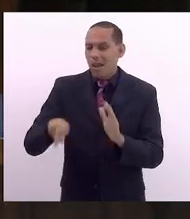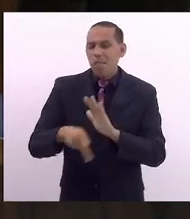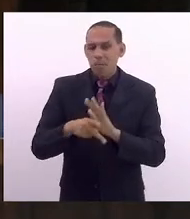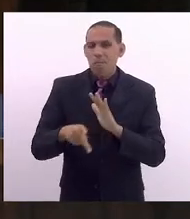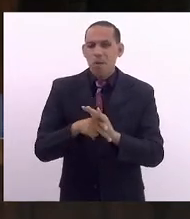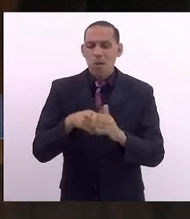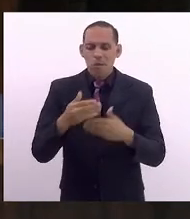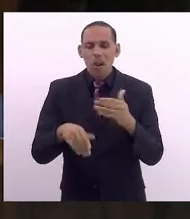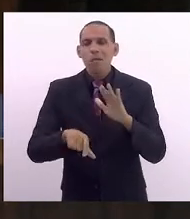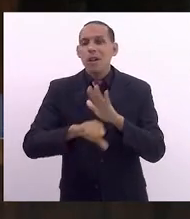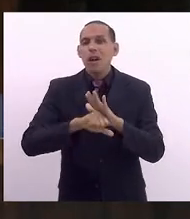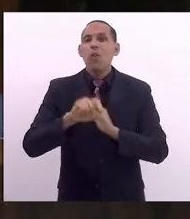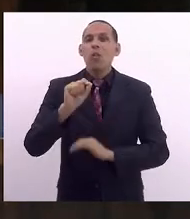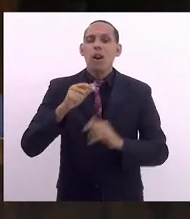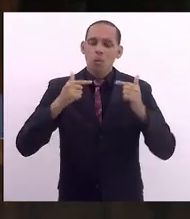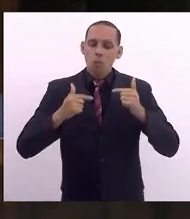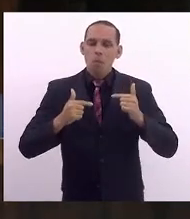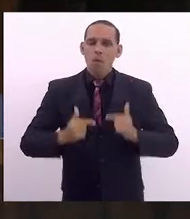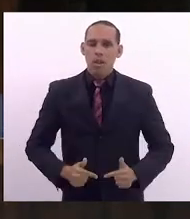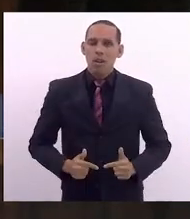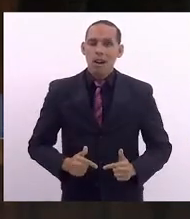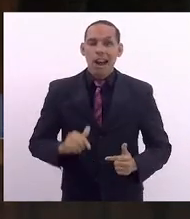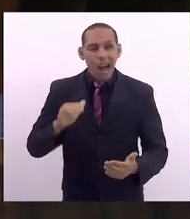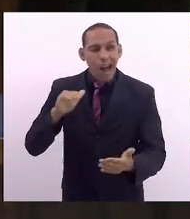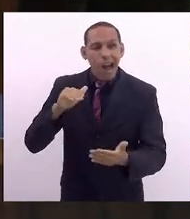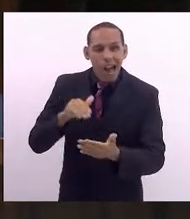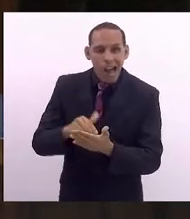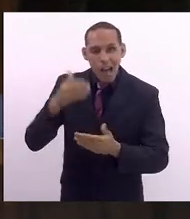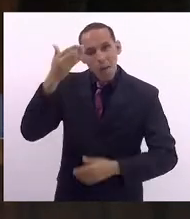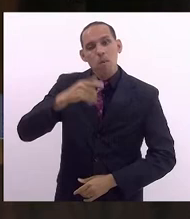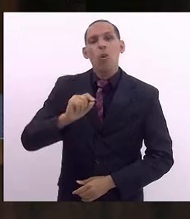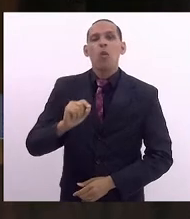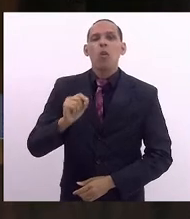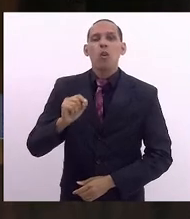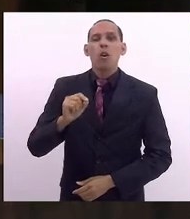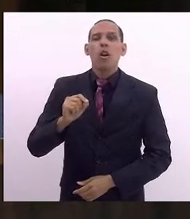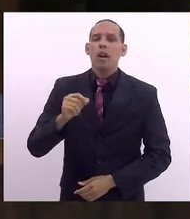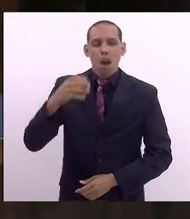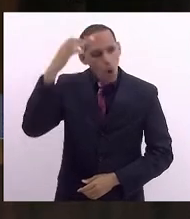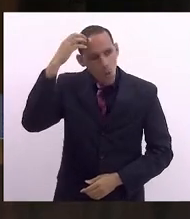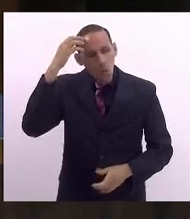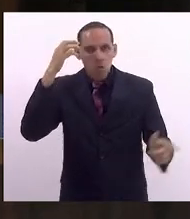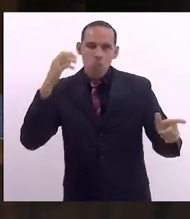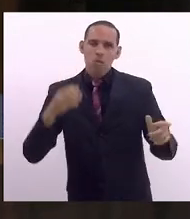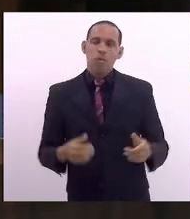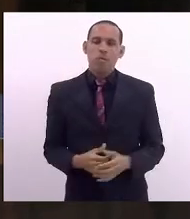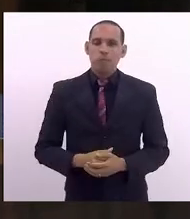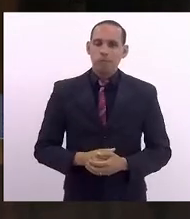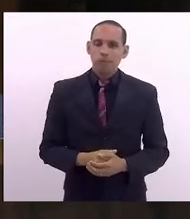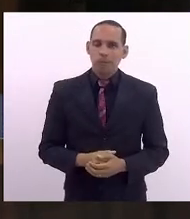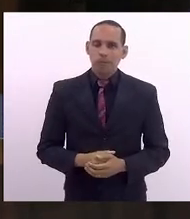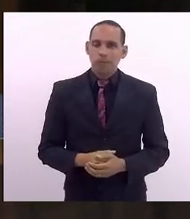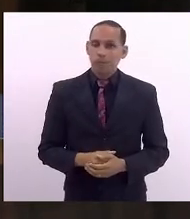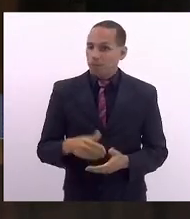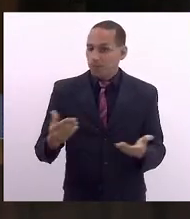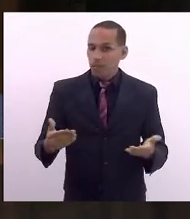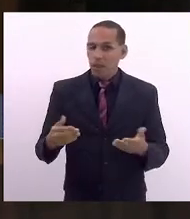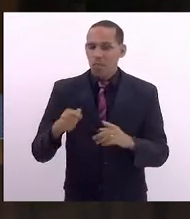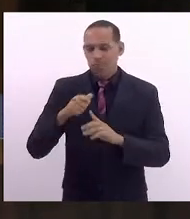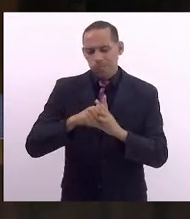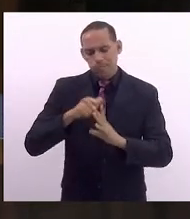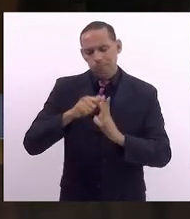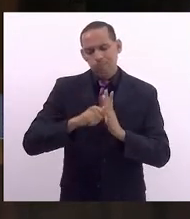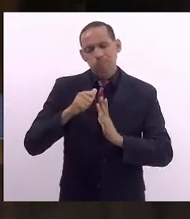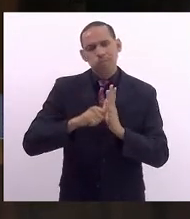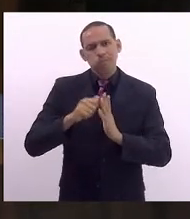Penal, que é a inocência até que se prove o contrário. Ao pegar, né, ao longo desses meses,